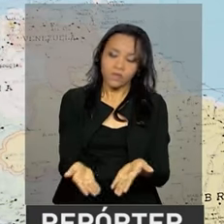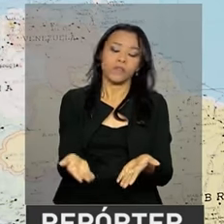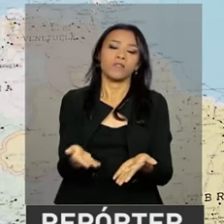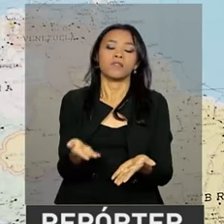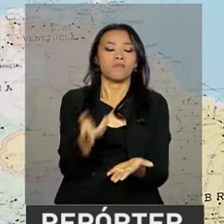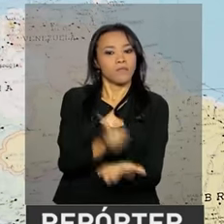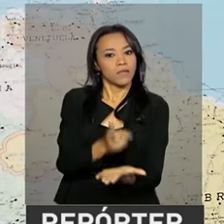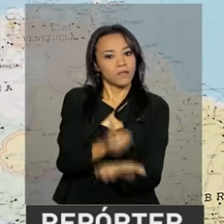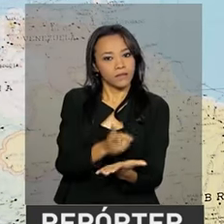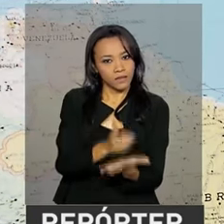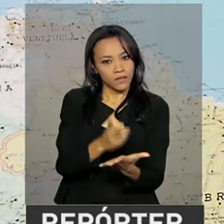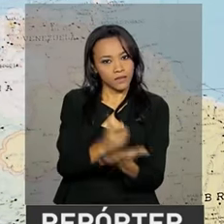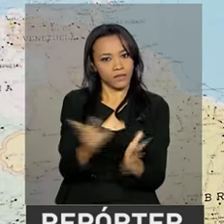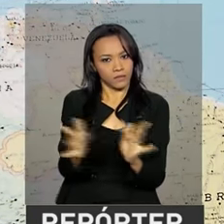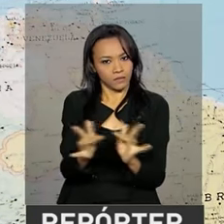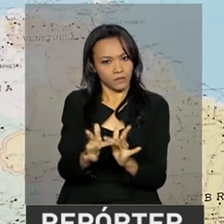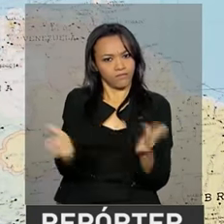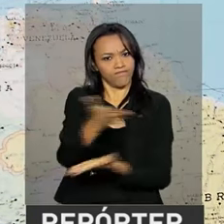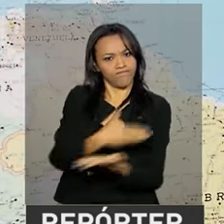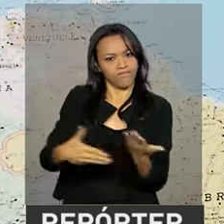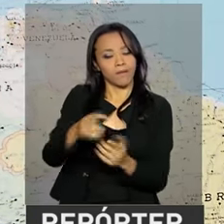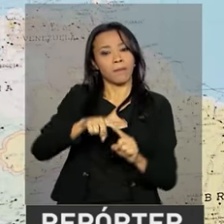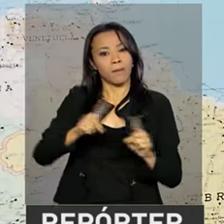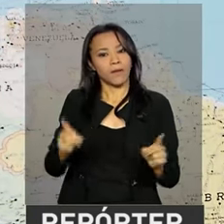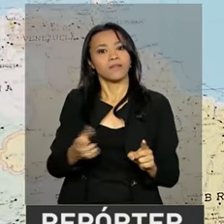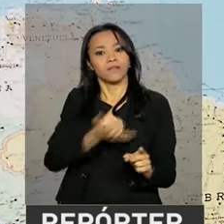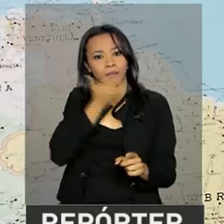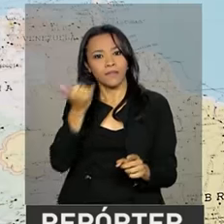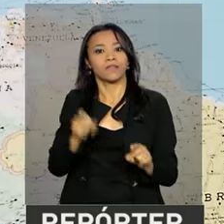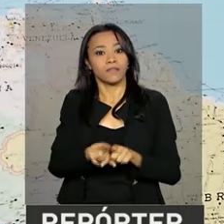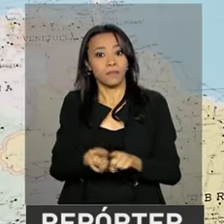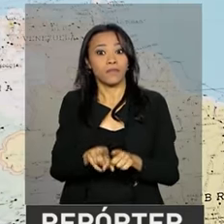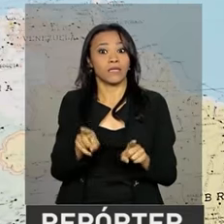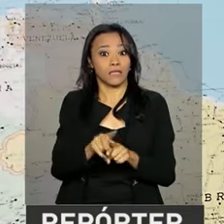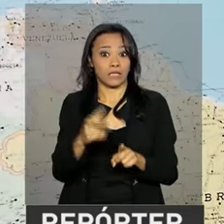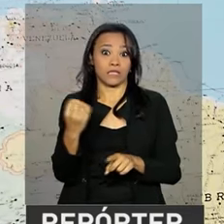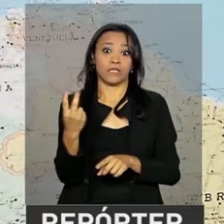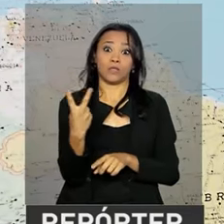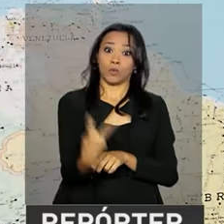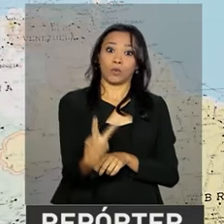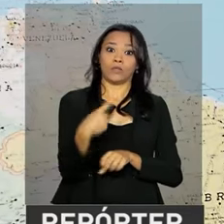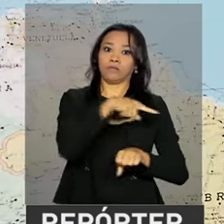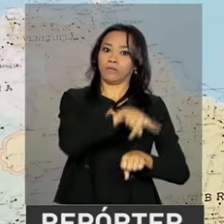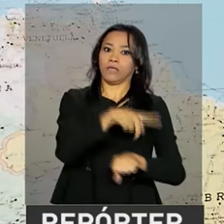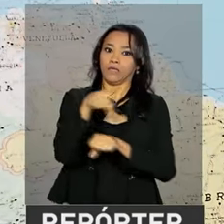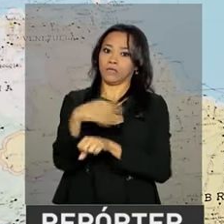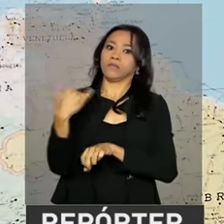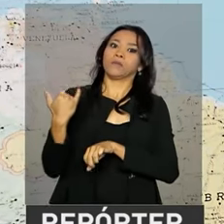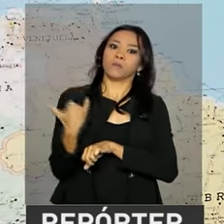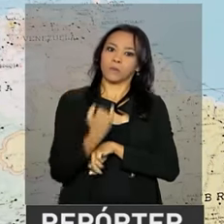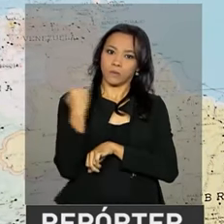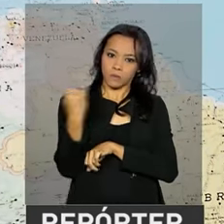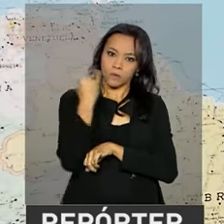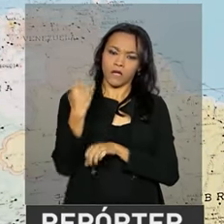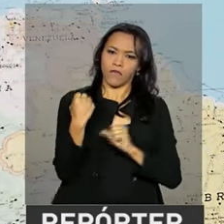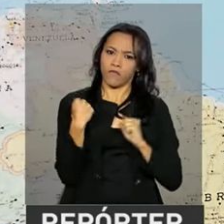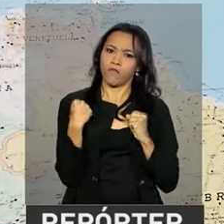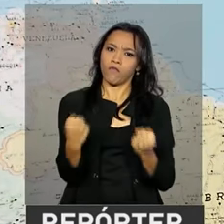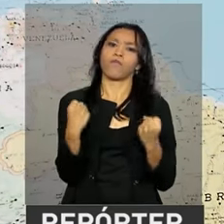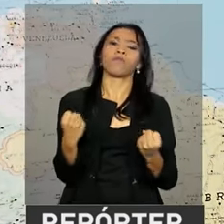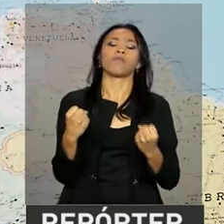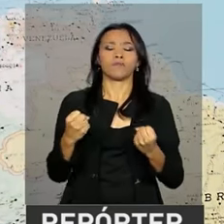manutenção da estrutura do Mercul depende eh da relevância e importância desses dois estados. Então o Mercurso ele é fortemente